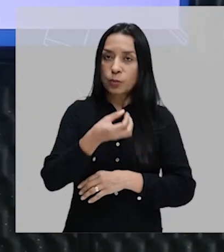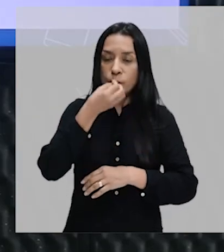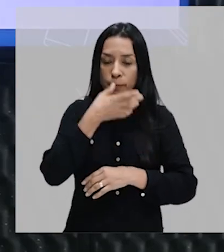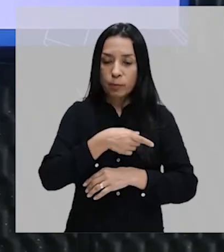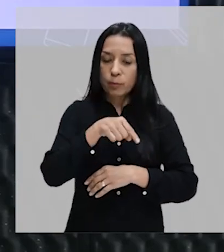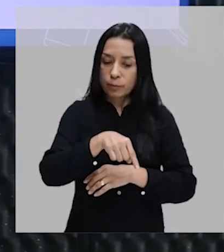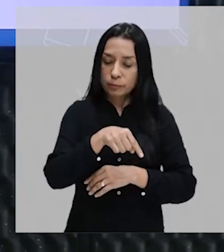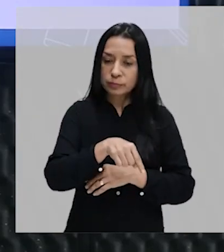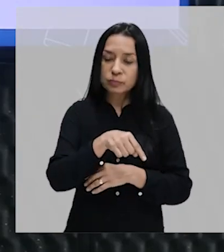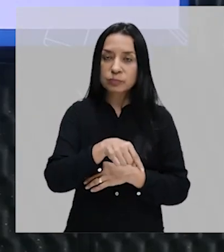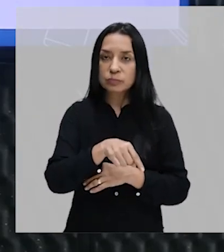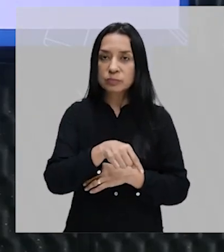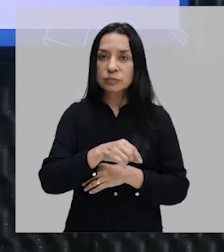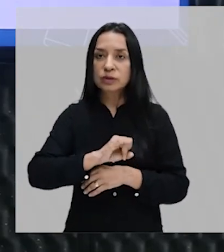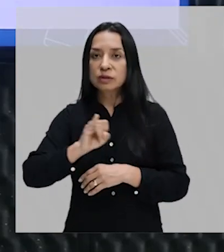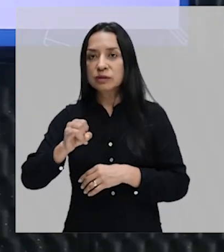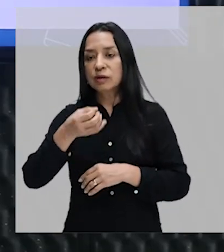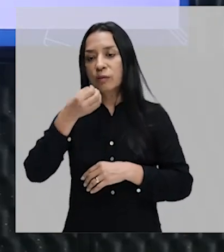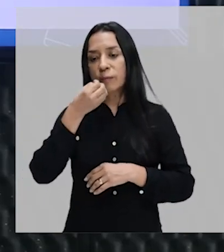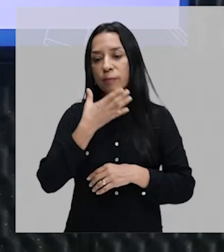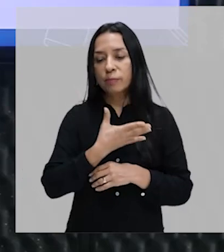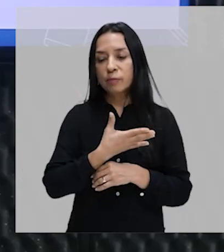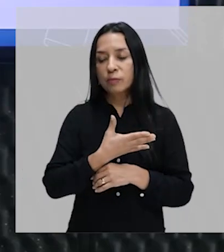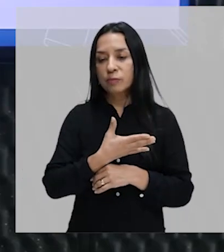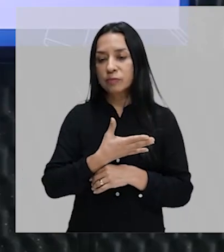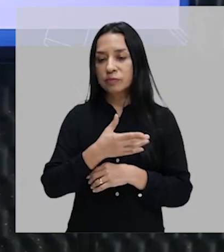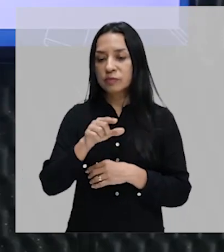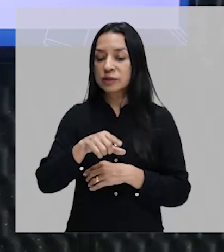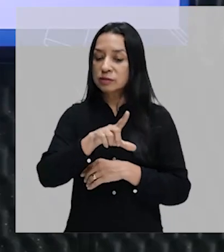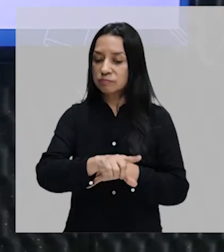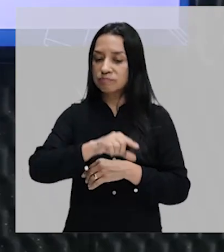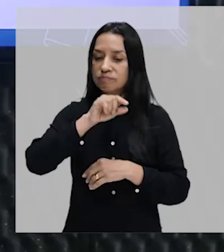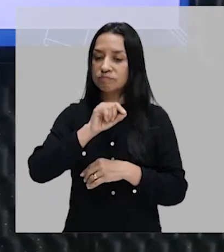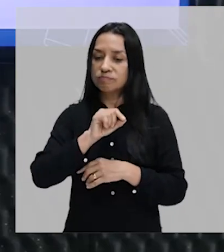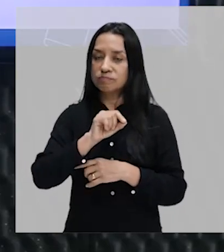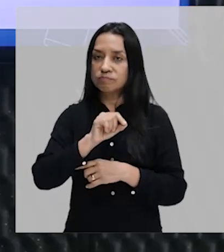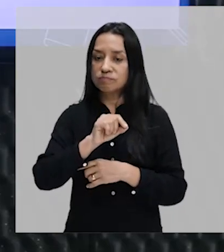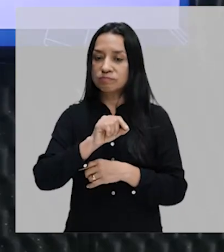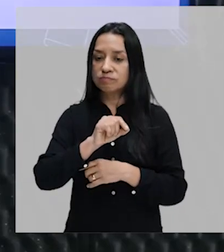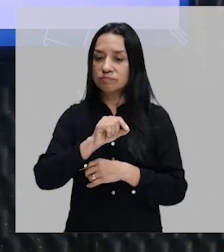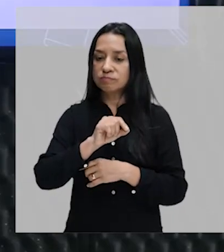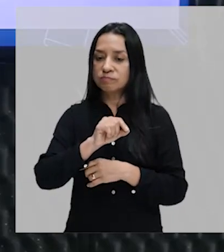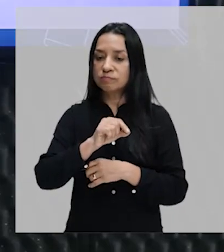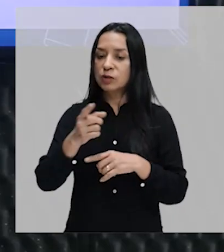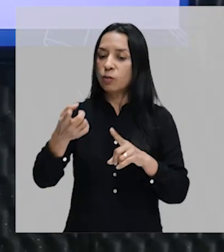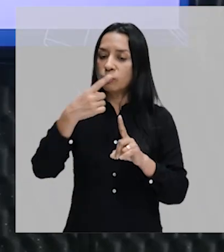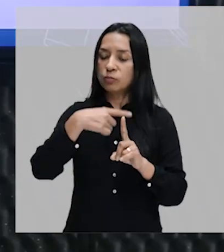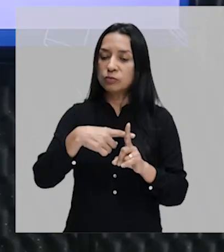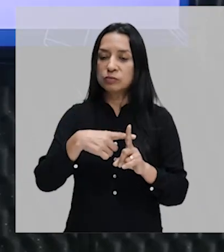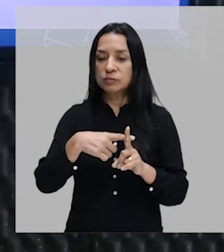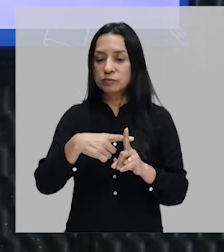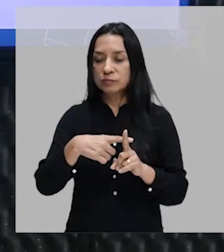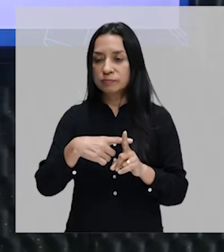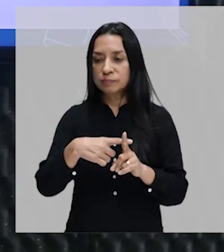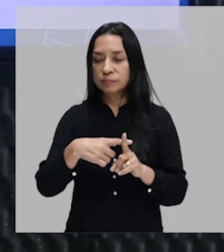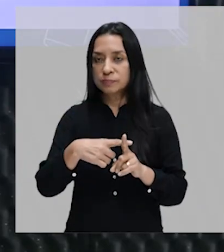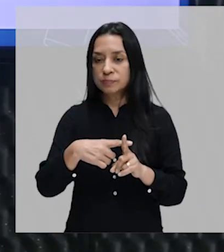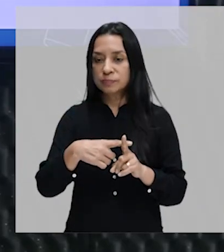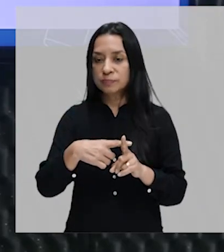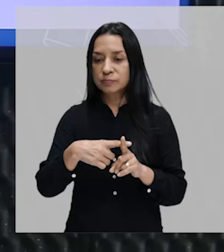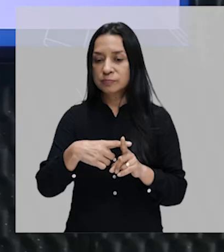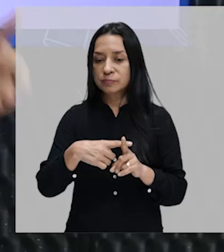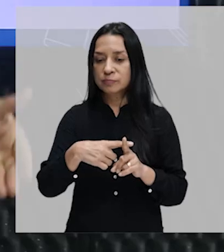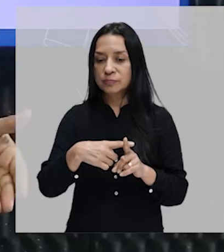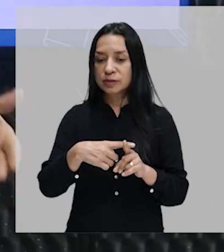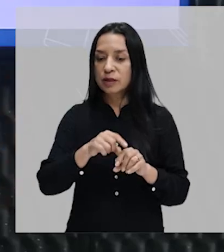para eles? Se ela for boa, ela vai ser selecionada positivamente e ela vai ser transmitida